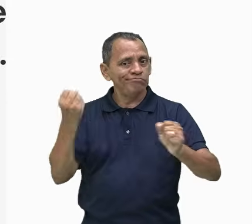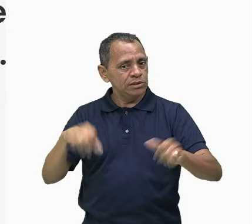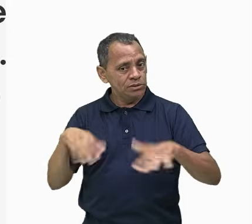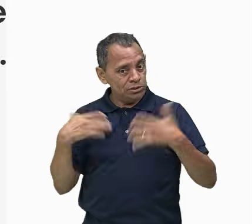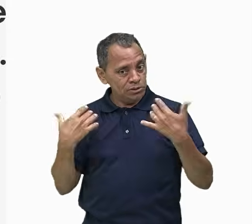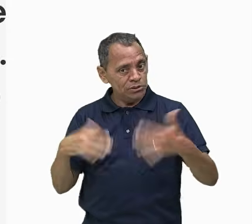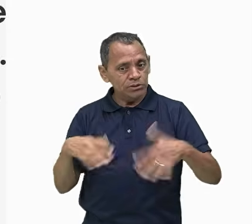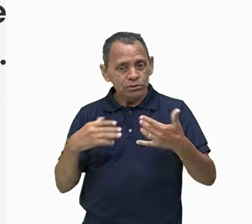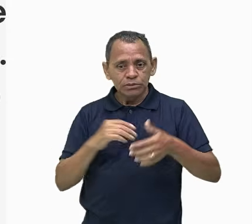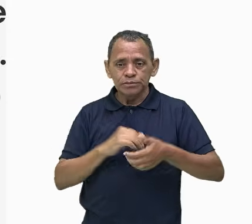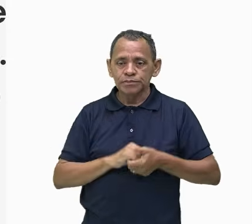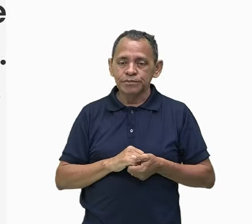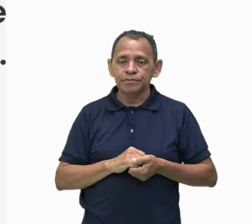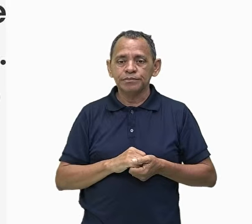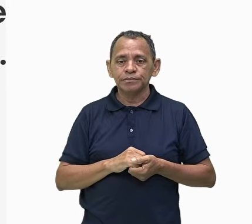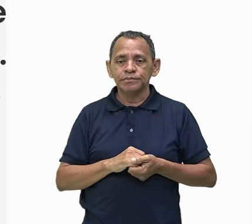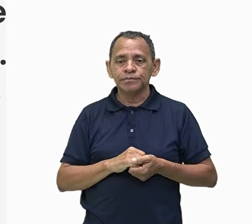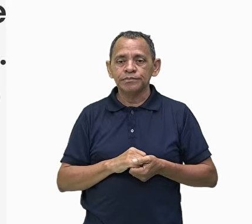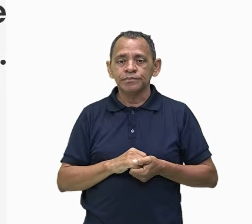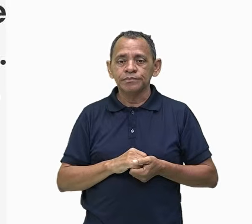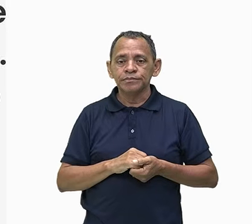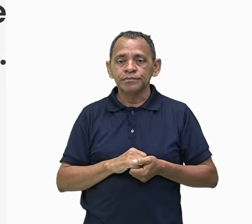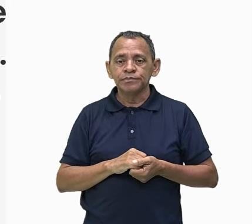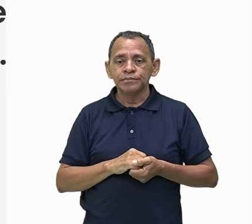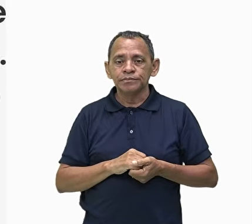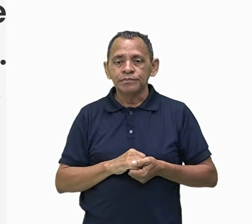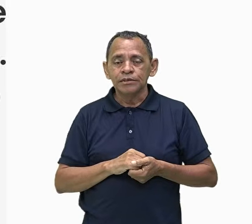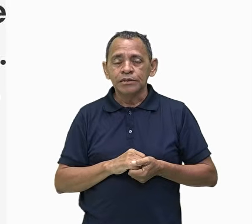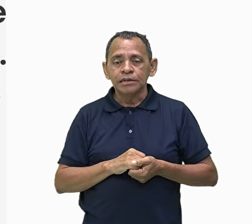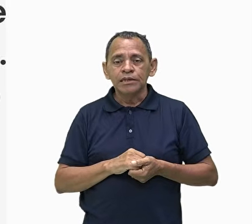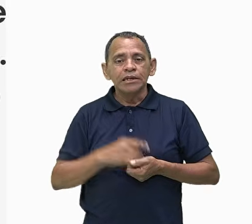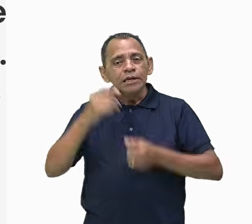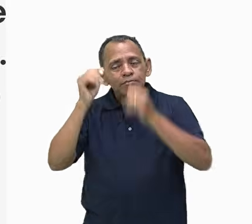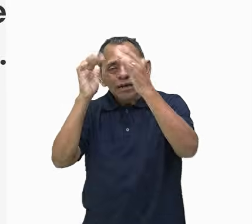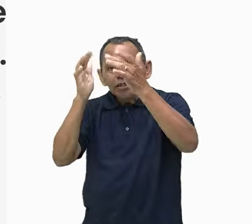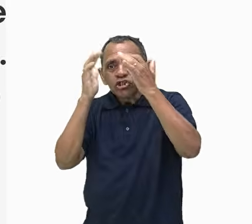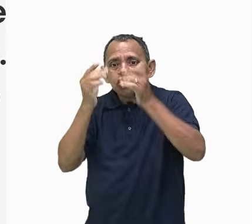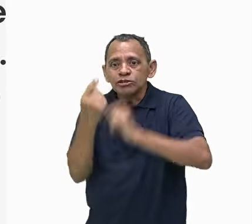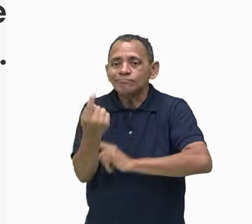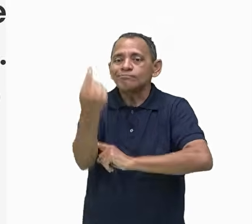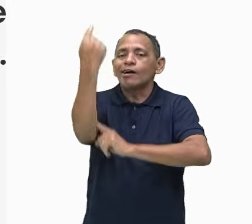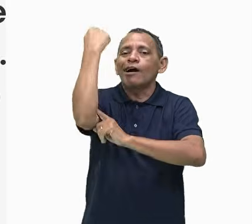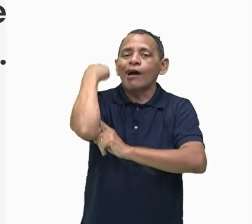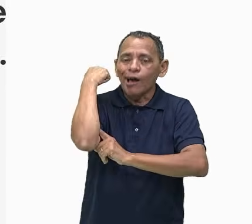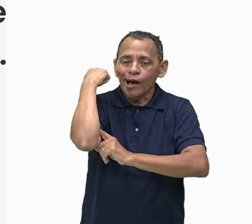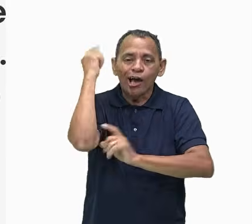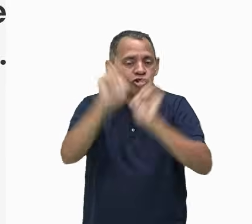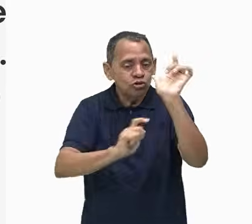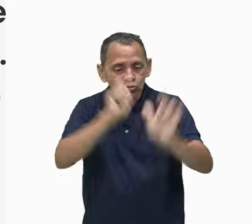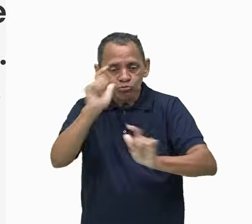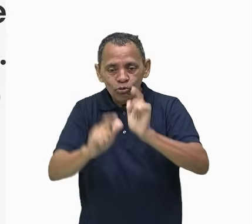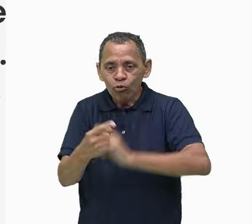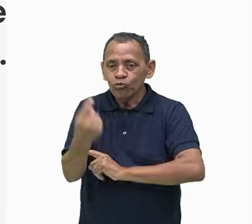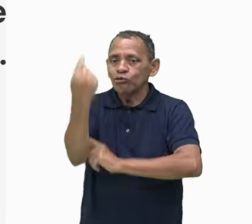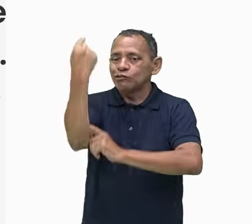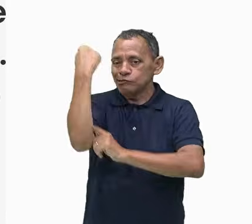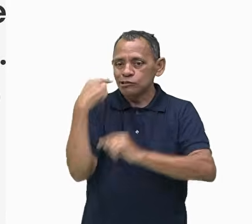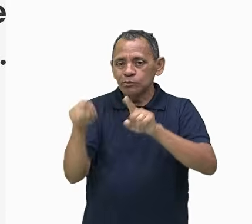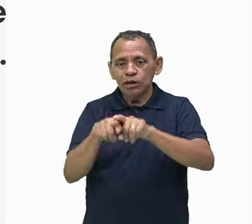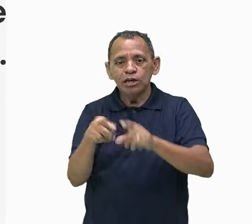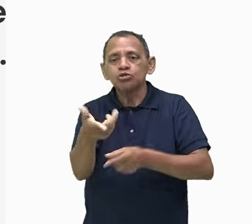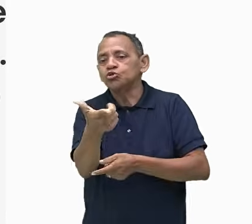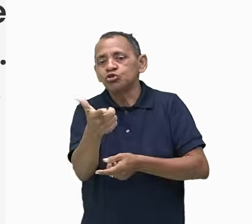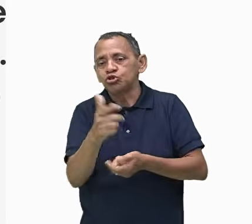né? Agora, as antigas civilizações, imagine antigamente, onde não se tinha esses recursos que nós temos atualmente,